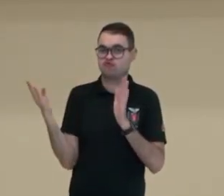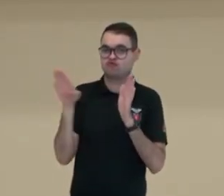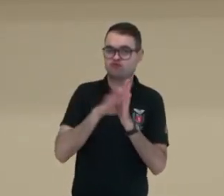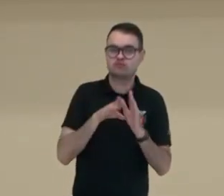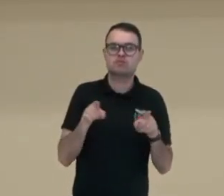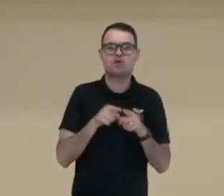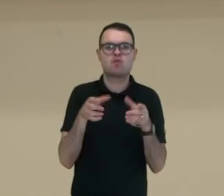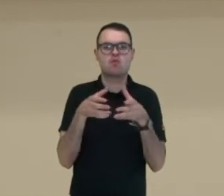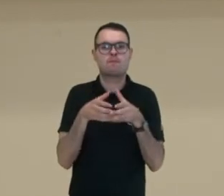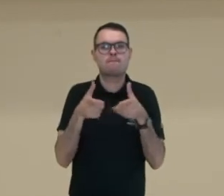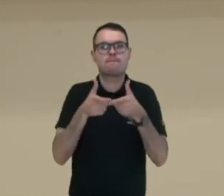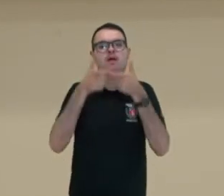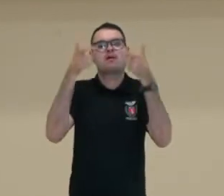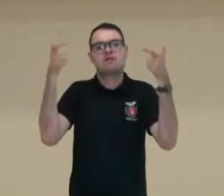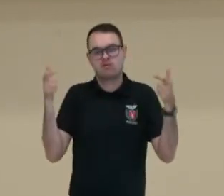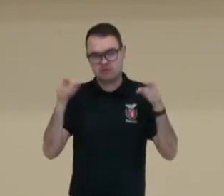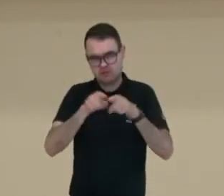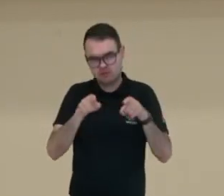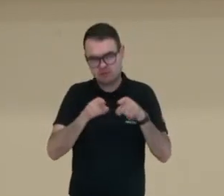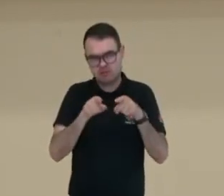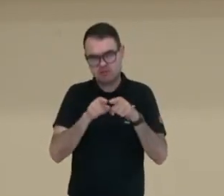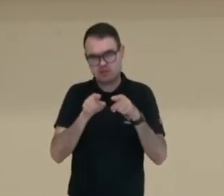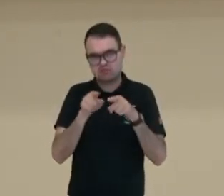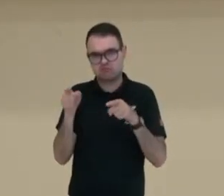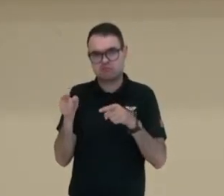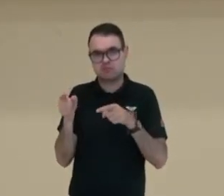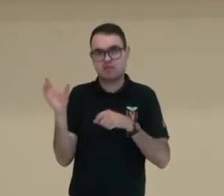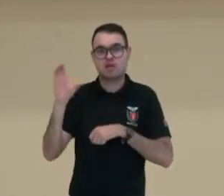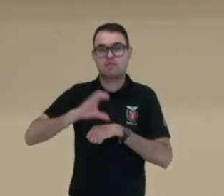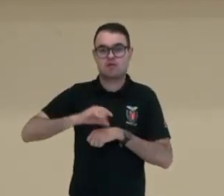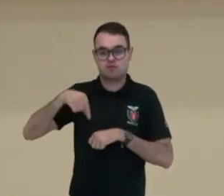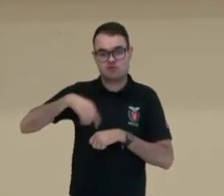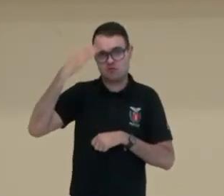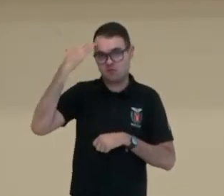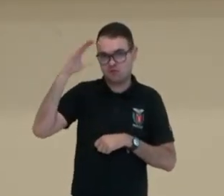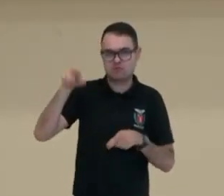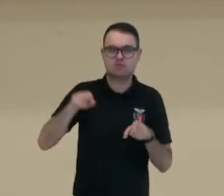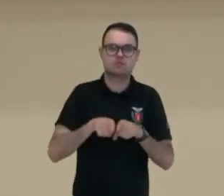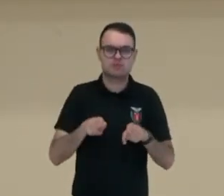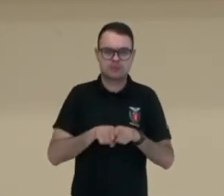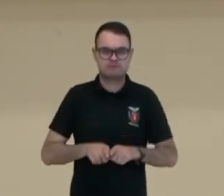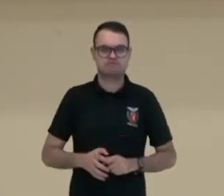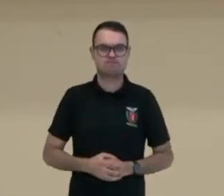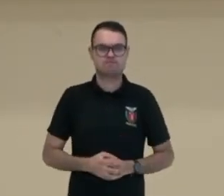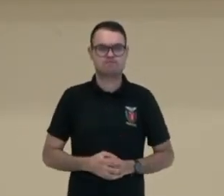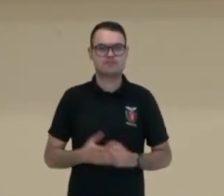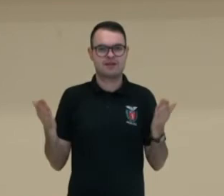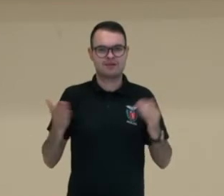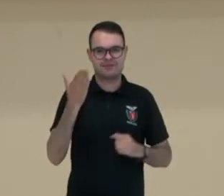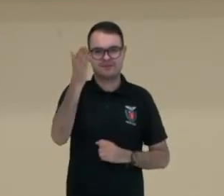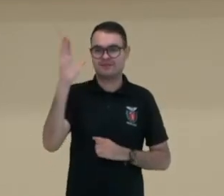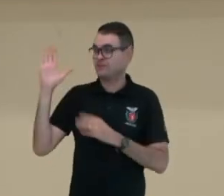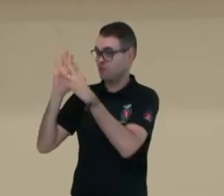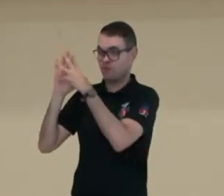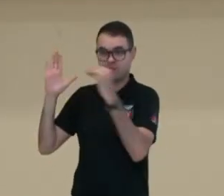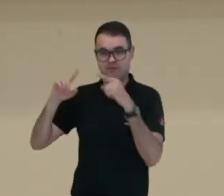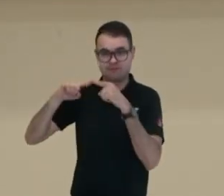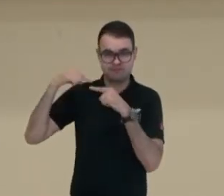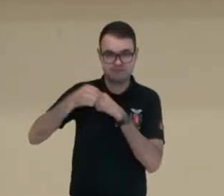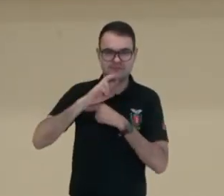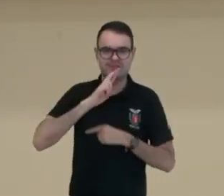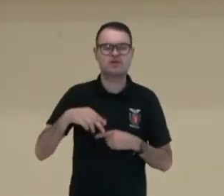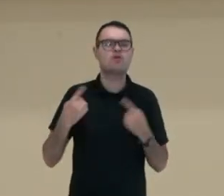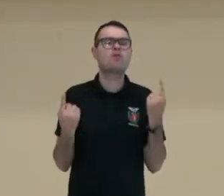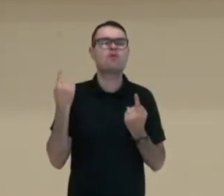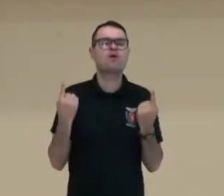um grupo maior na capital paranaense, em Curitiba. Agora com vocês, copie a pergunta no seu caderno e responda: